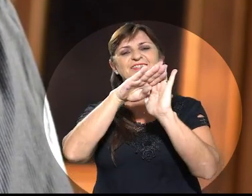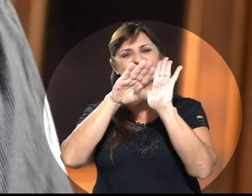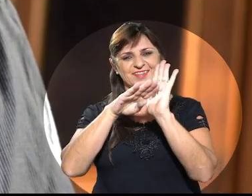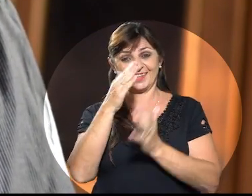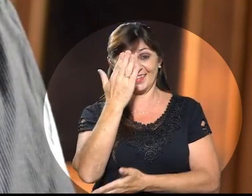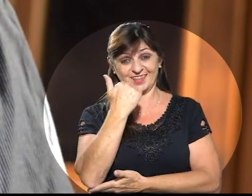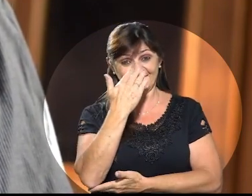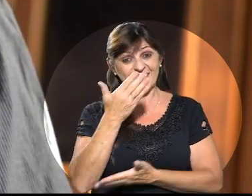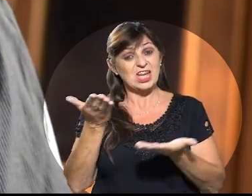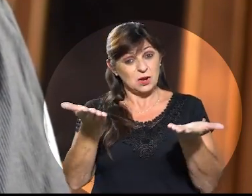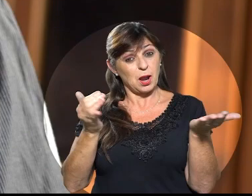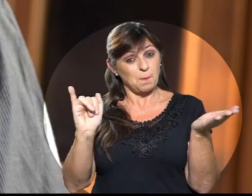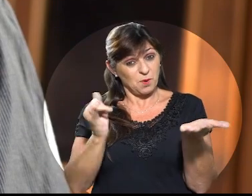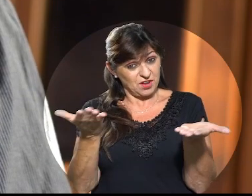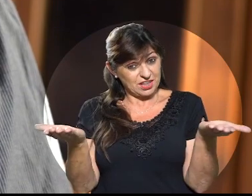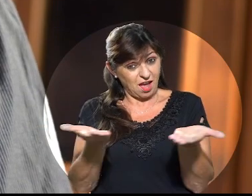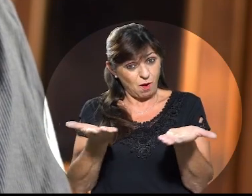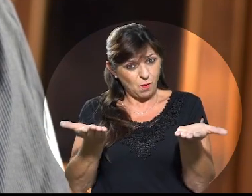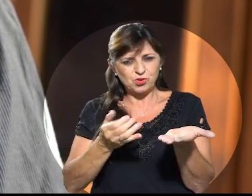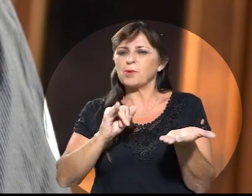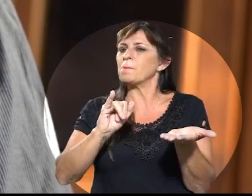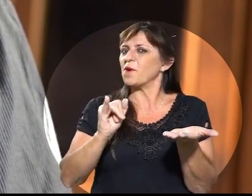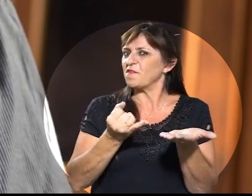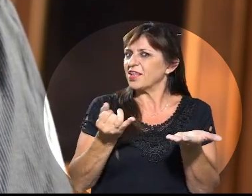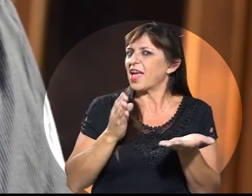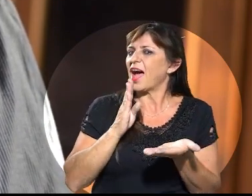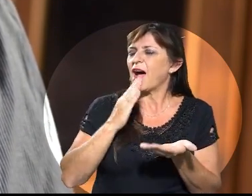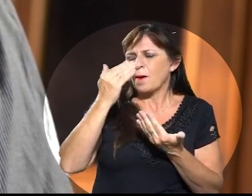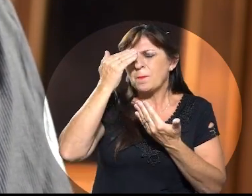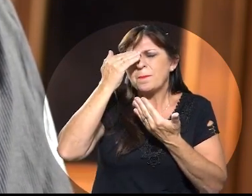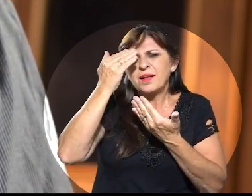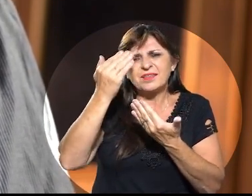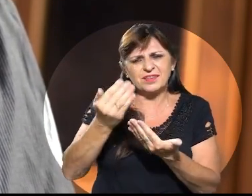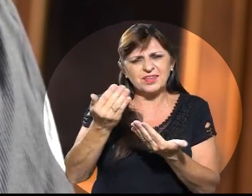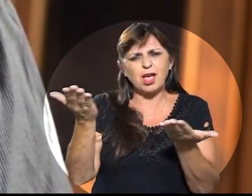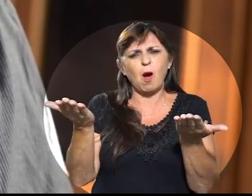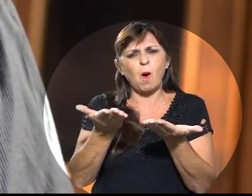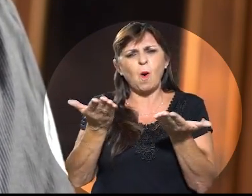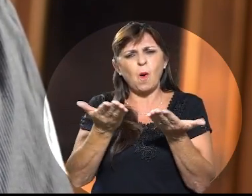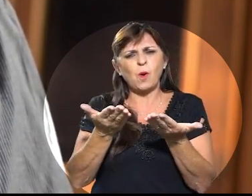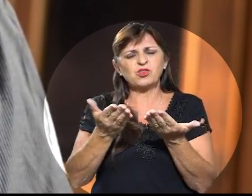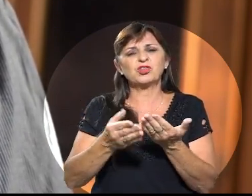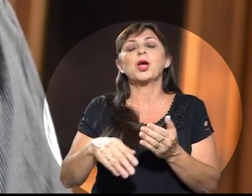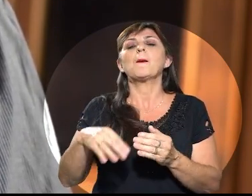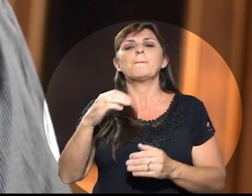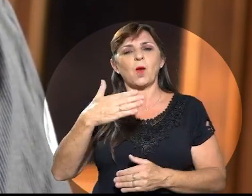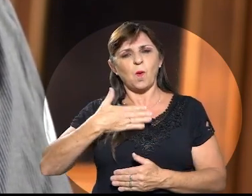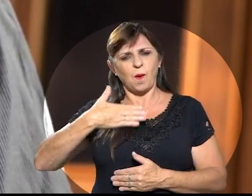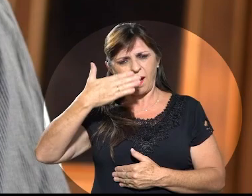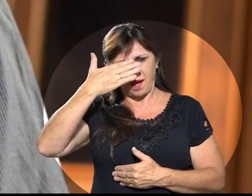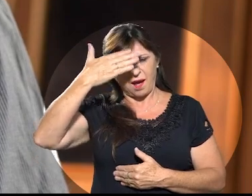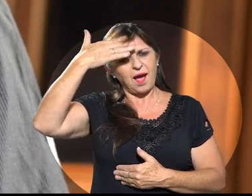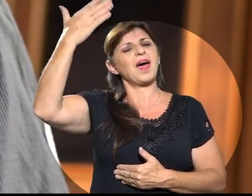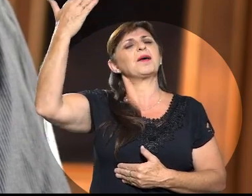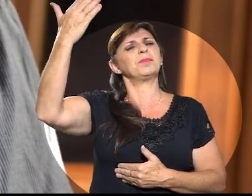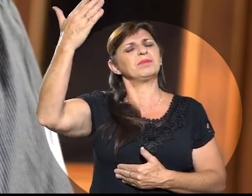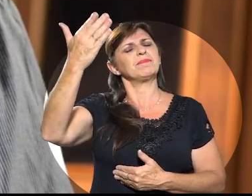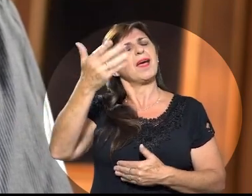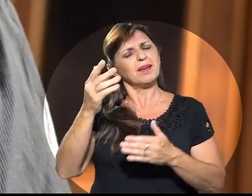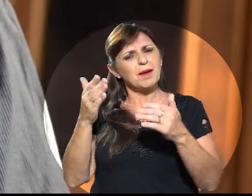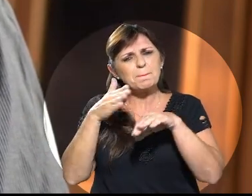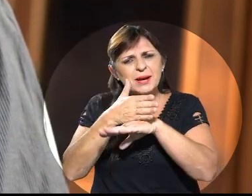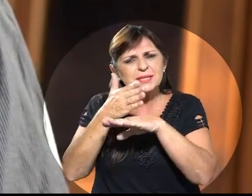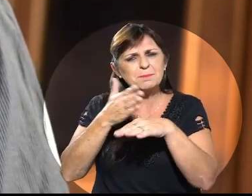Eu quero aproveitar hoje e agradecer a etnia árabe que vai estar presente no nosso programa. Dizer que para nós